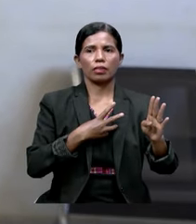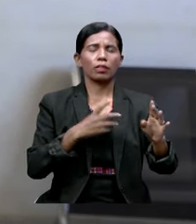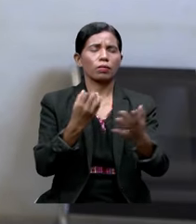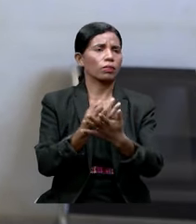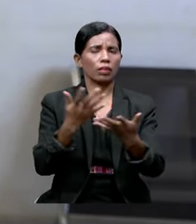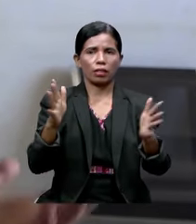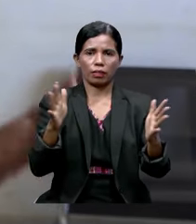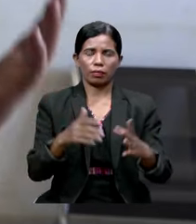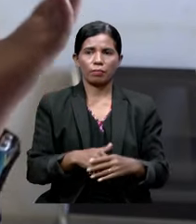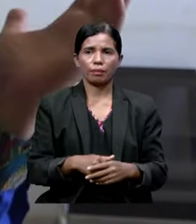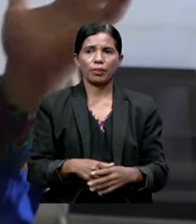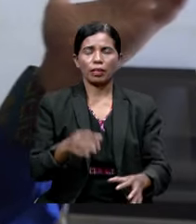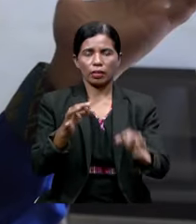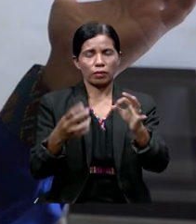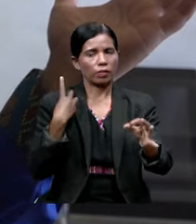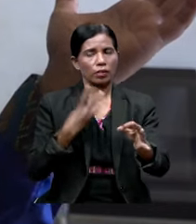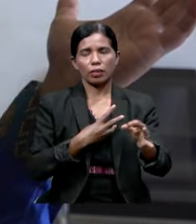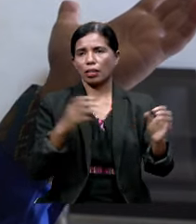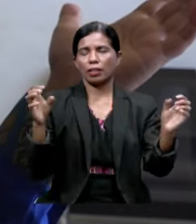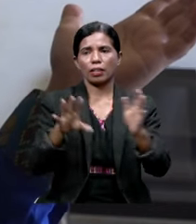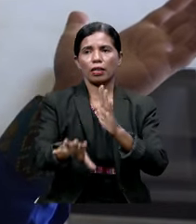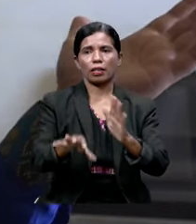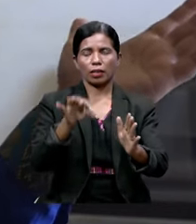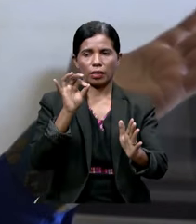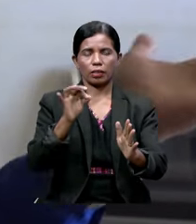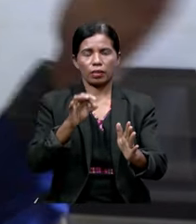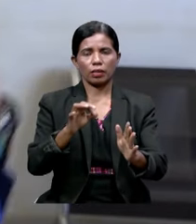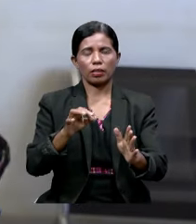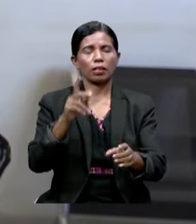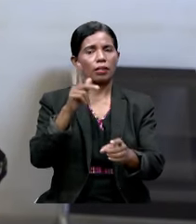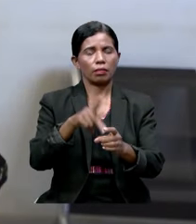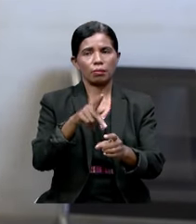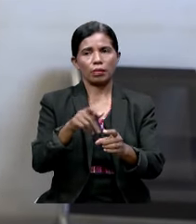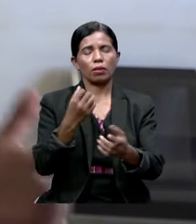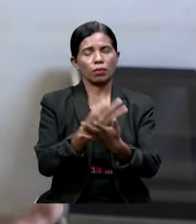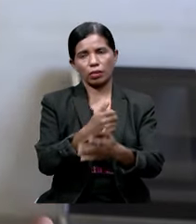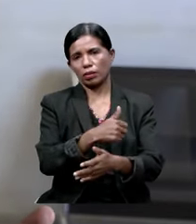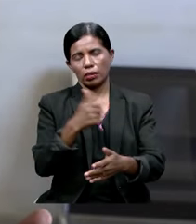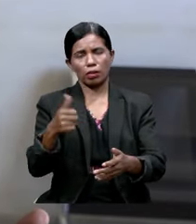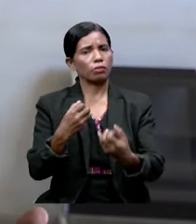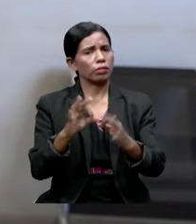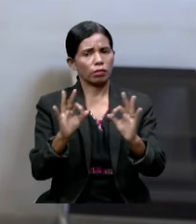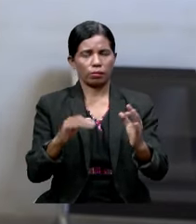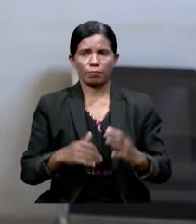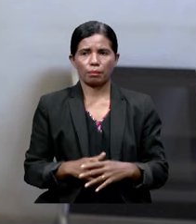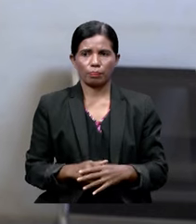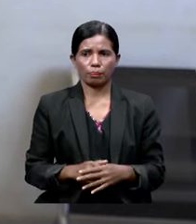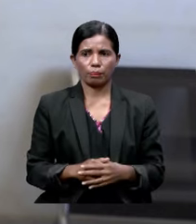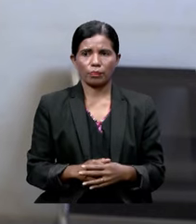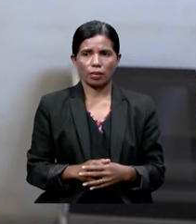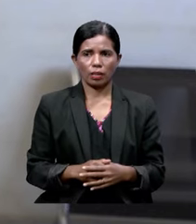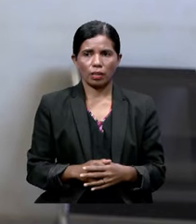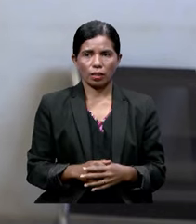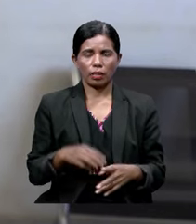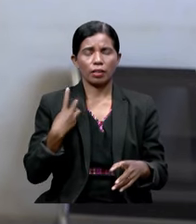hiena. Se a gente tem esse recurso selo, se a gente tem esse selo também, é rotuna. Ok? Maneira neve